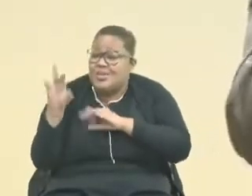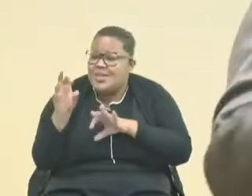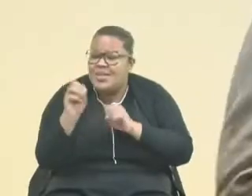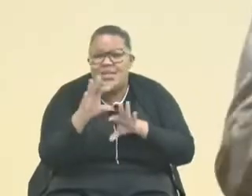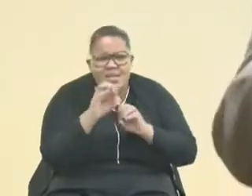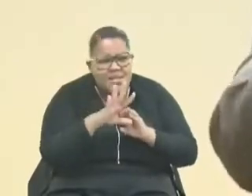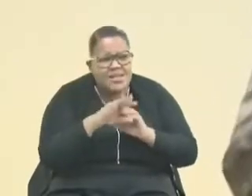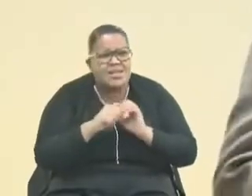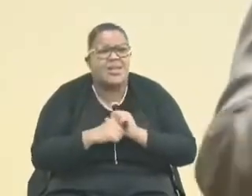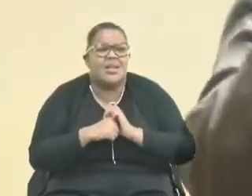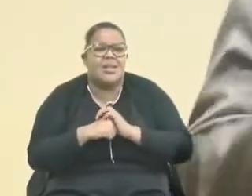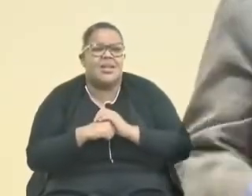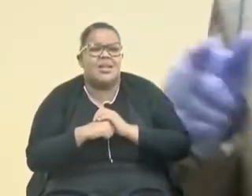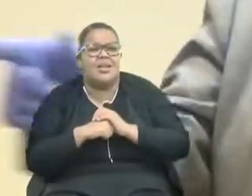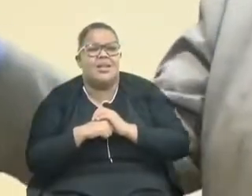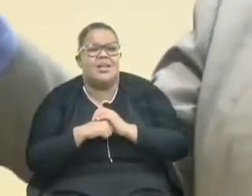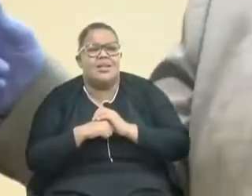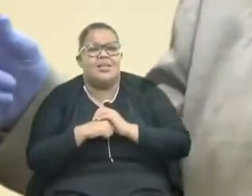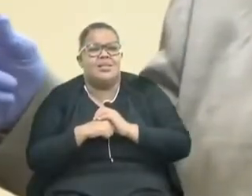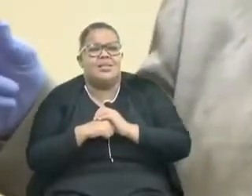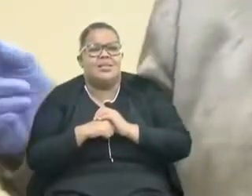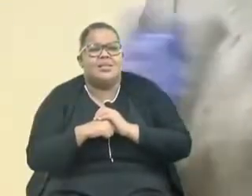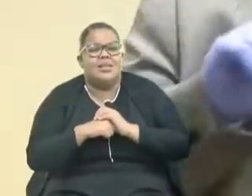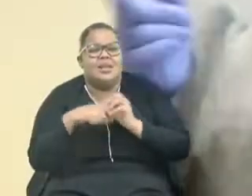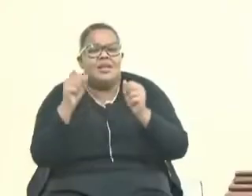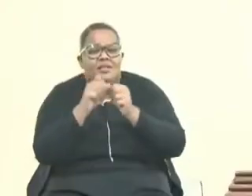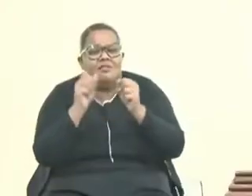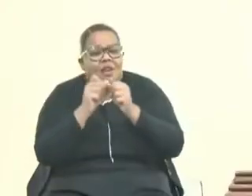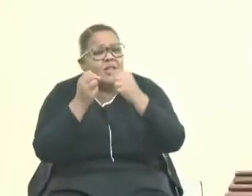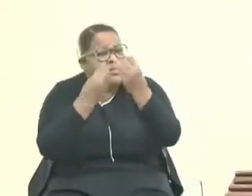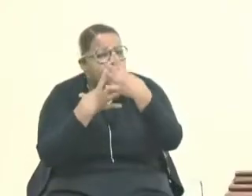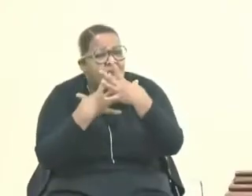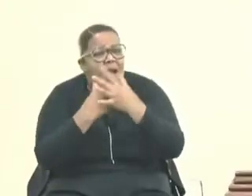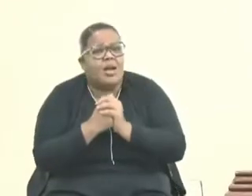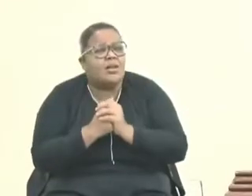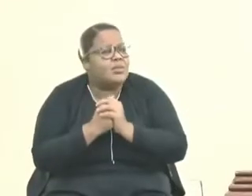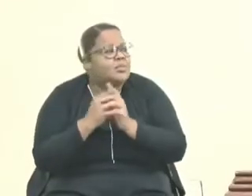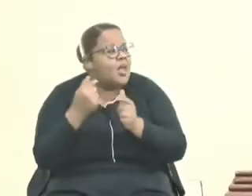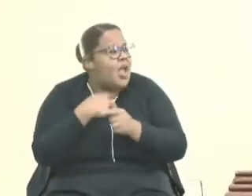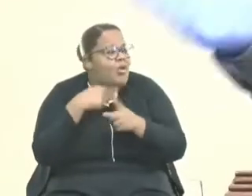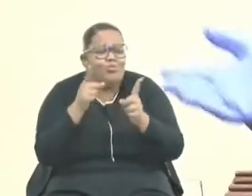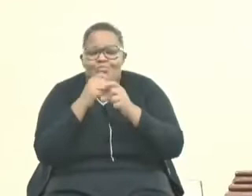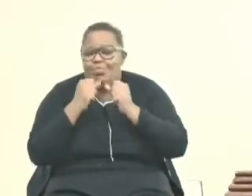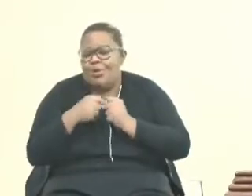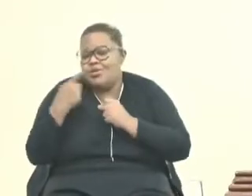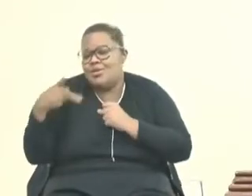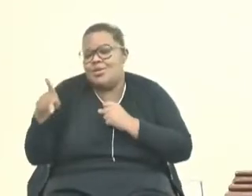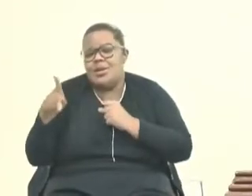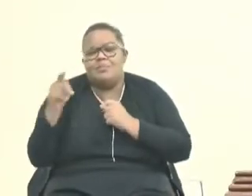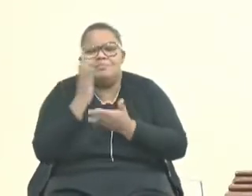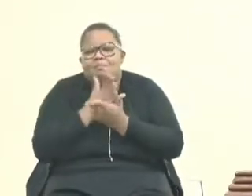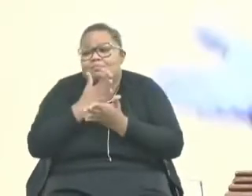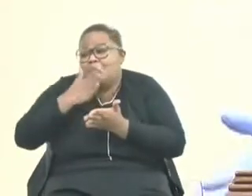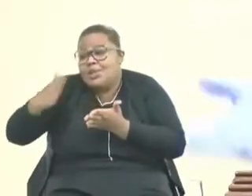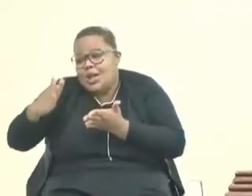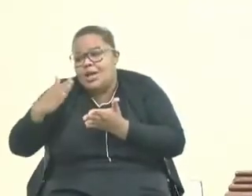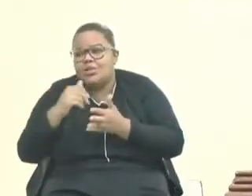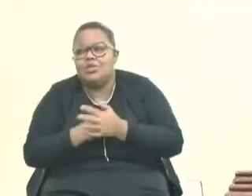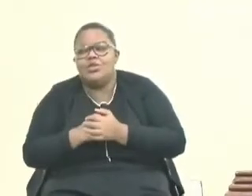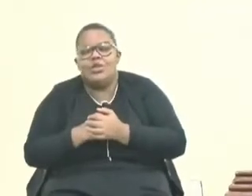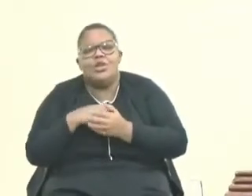de Deus que nos exorta é a mesma palavra de Deus que fala de milagres eu não posso ser é parcial